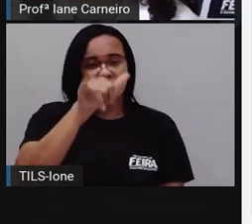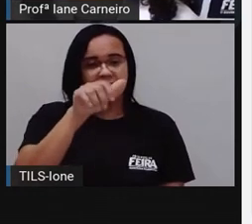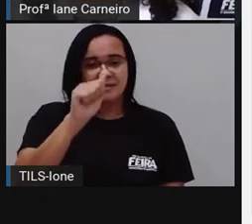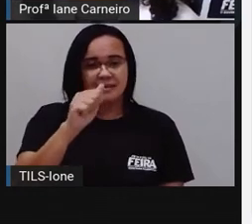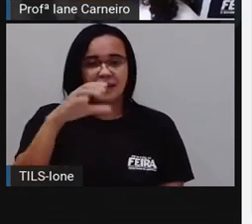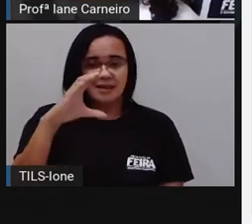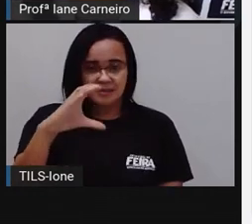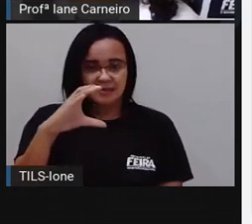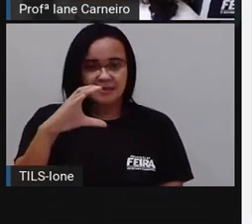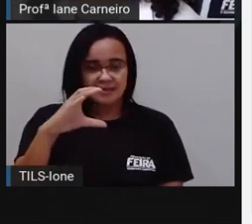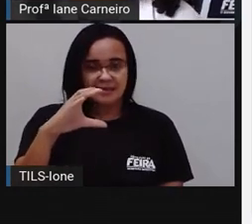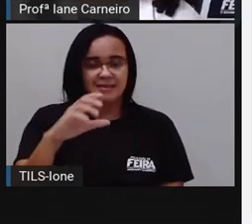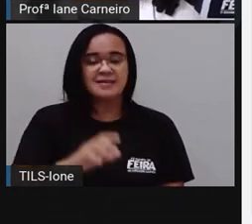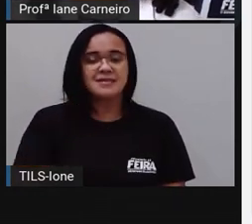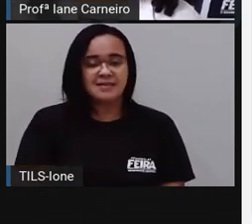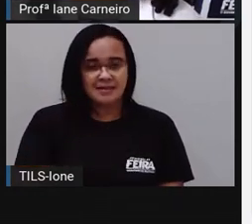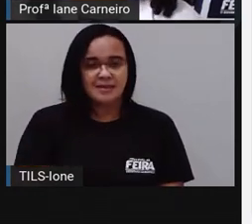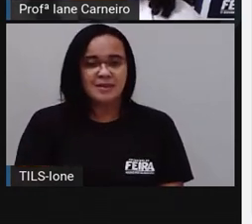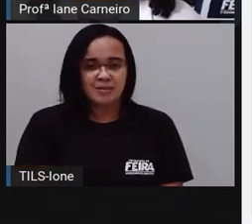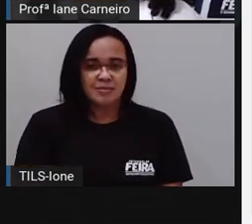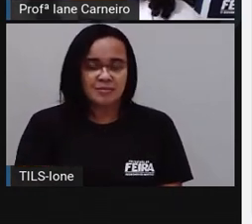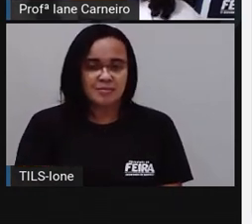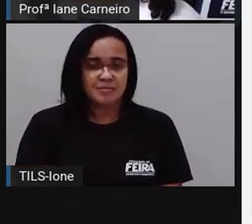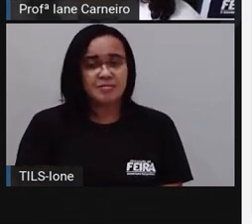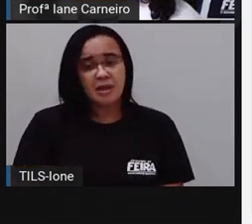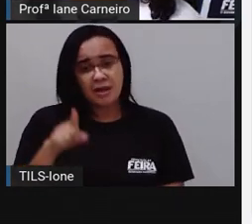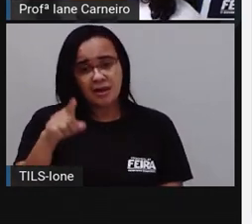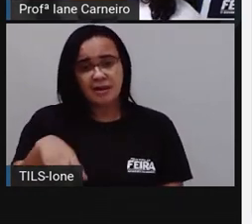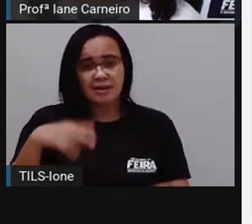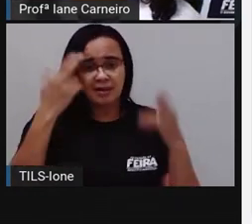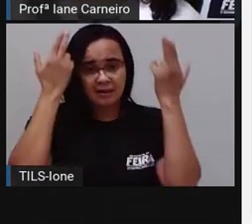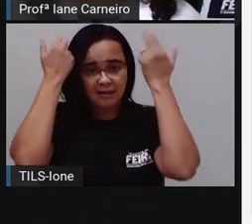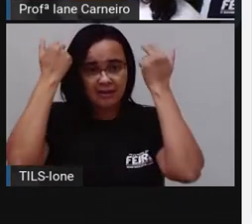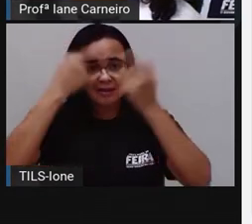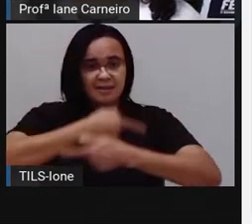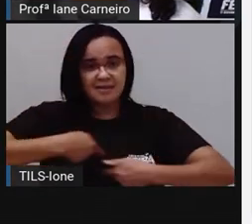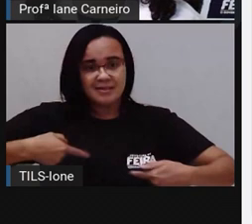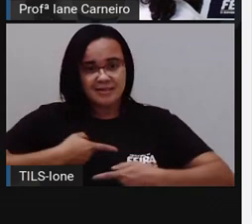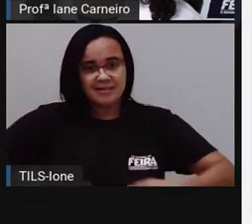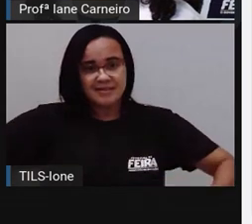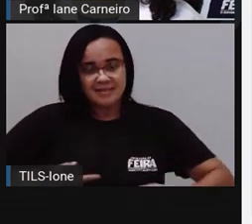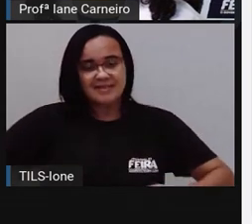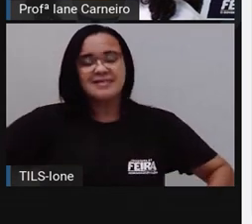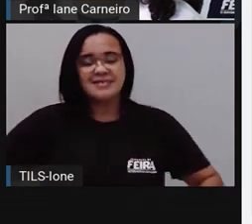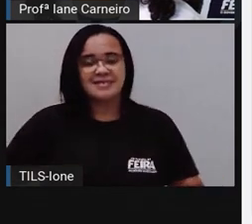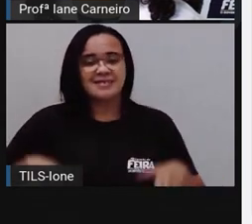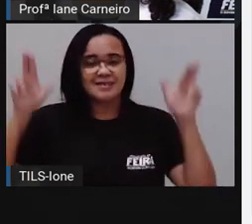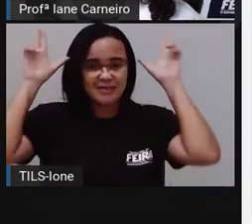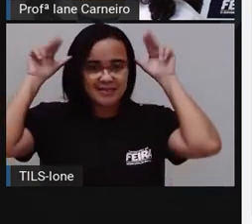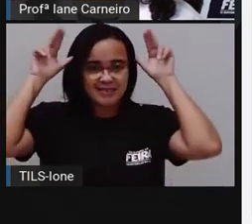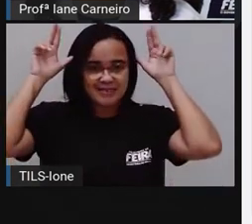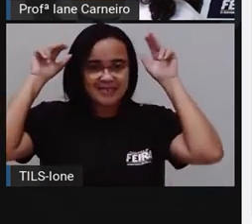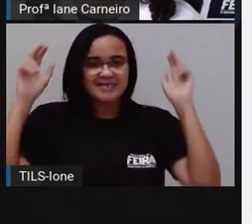O C, ó, vai ter o som desse qui, tá certo? E o último foi a